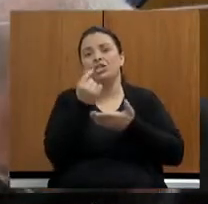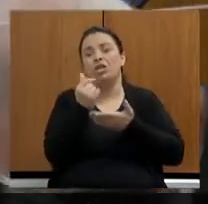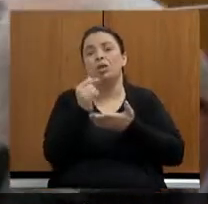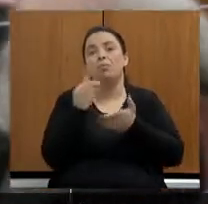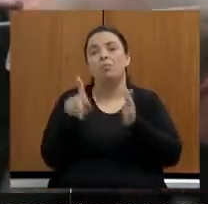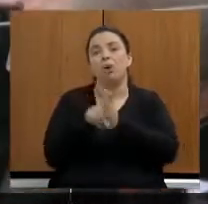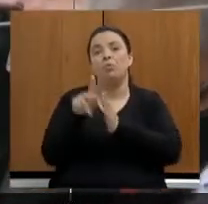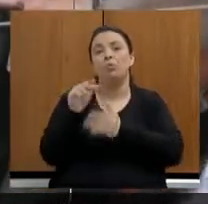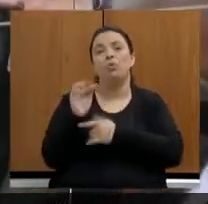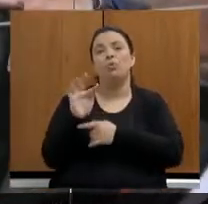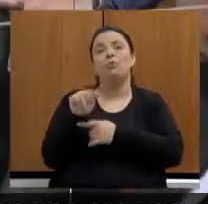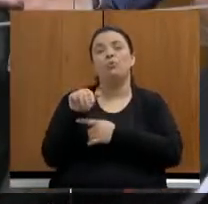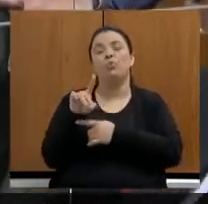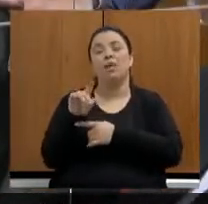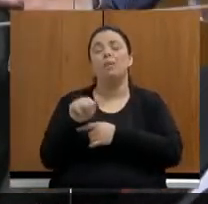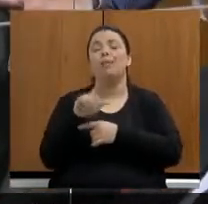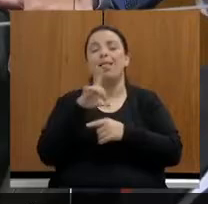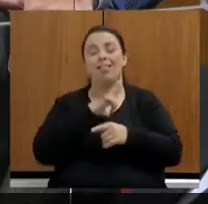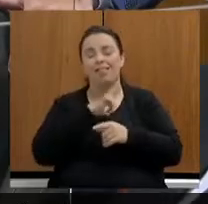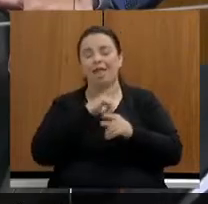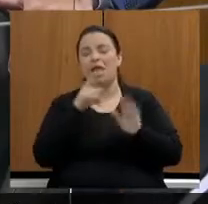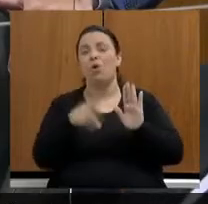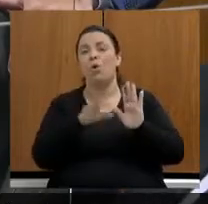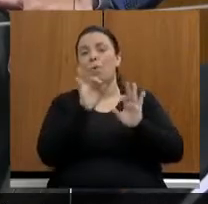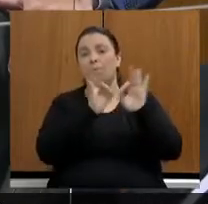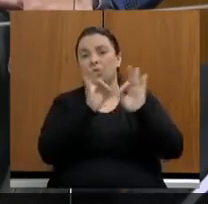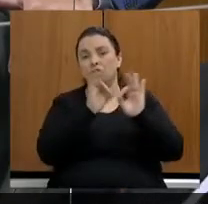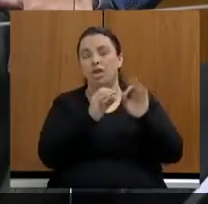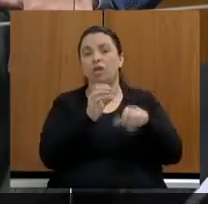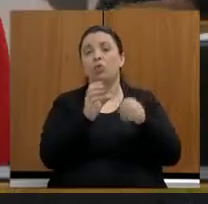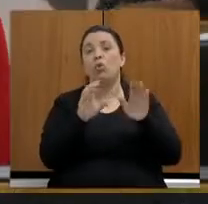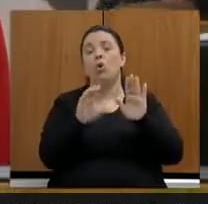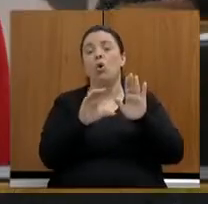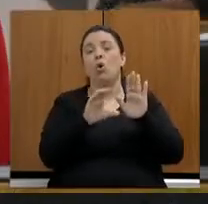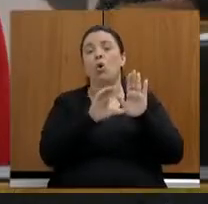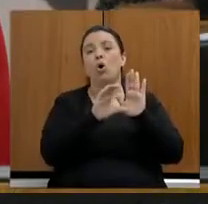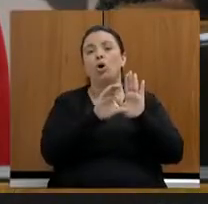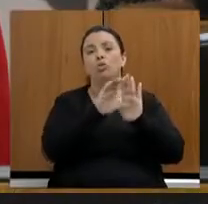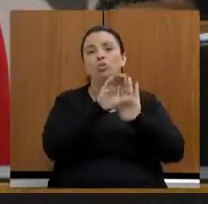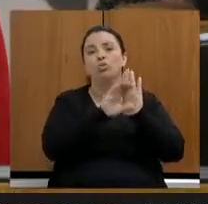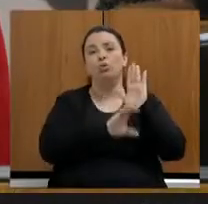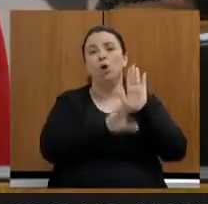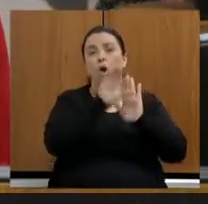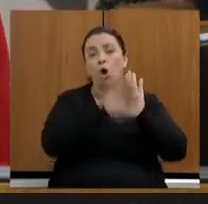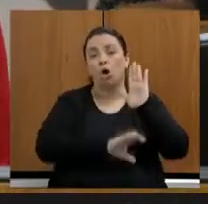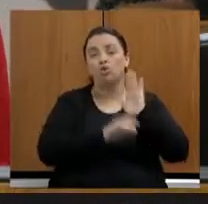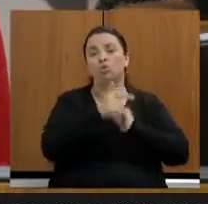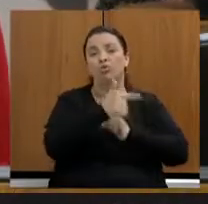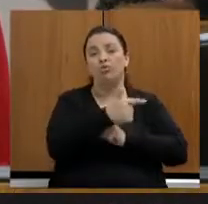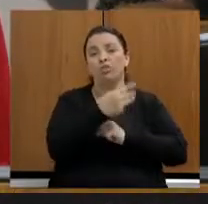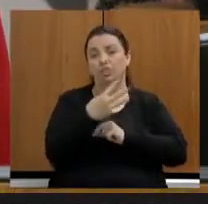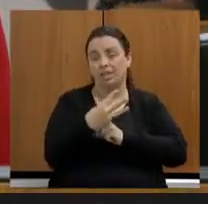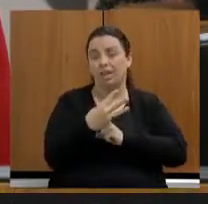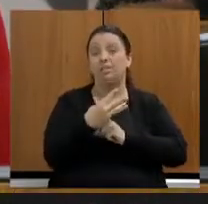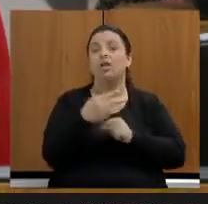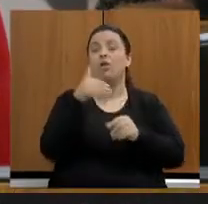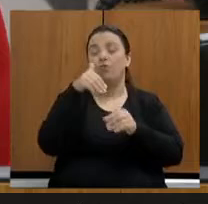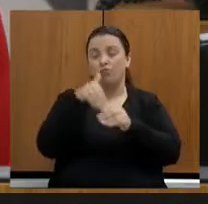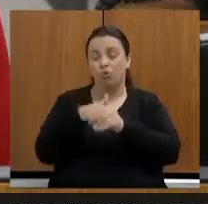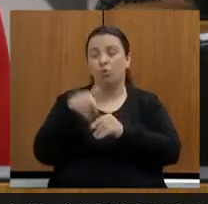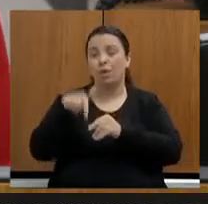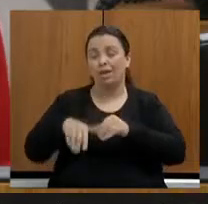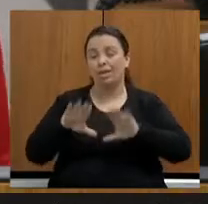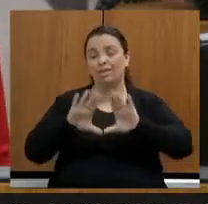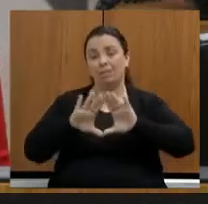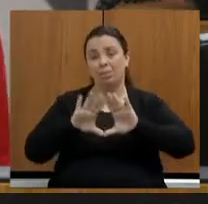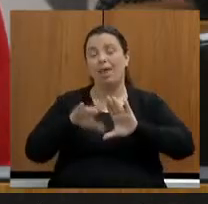projeto somar tá no código 23 está votado para apresentado pelo governo votar pela Assembleia